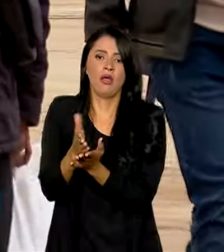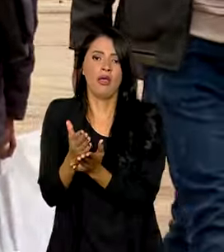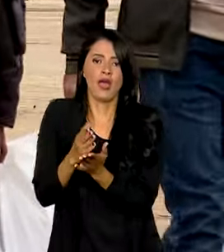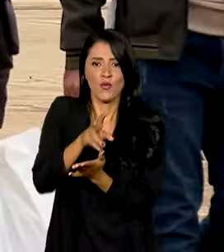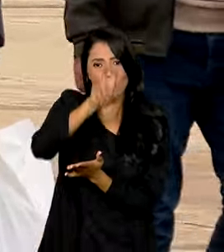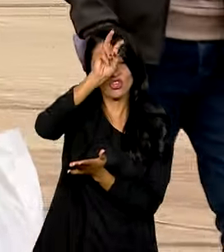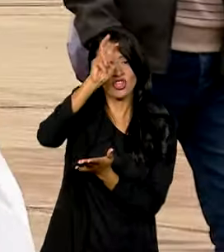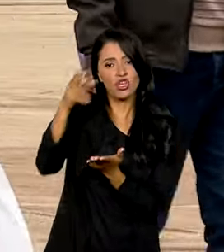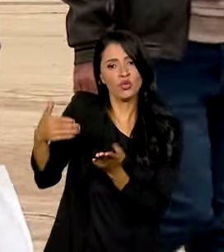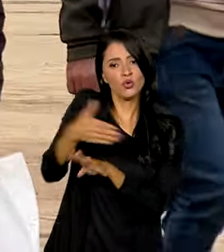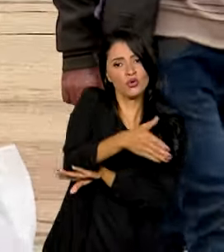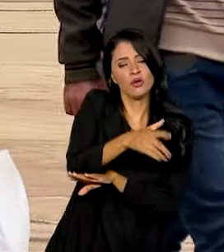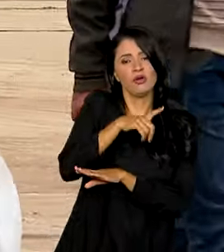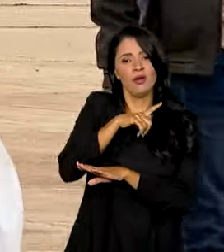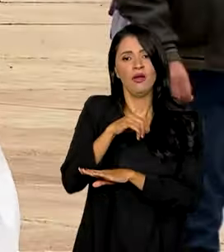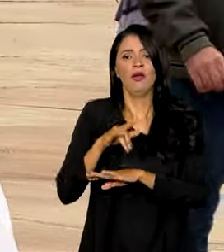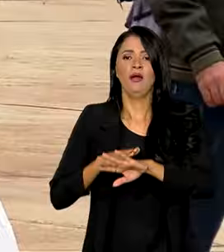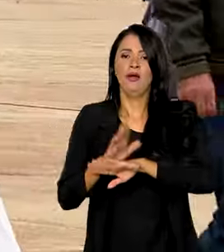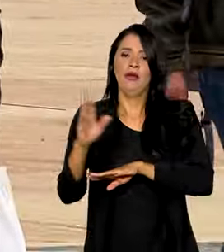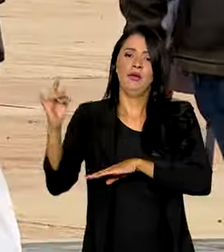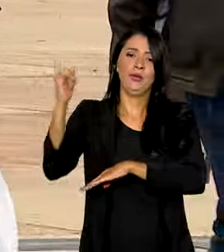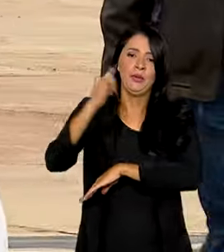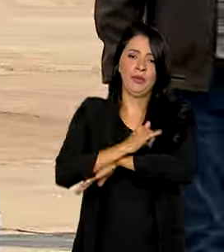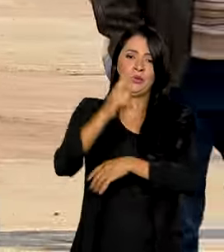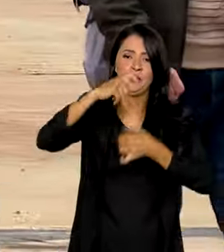o Egito e finalmente voltar ao Brasil